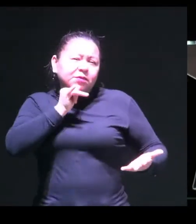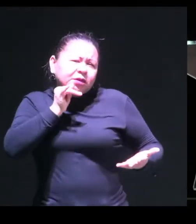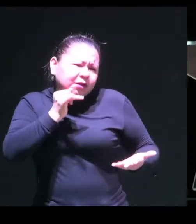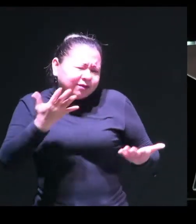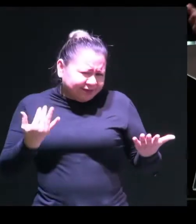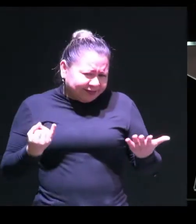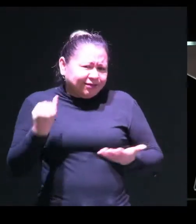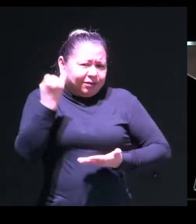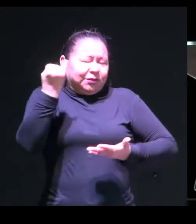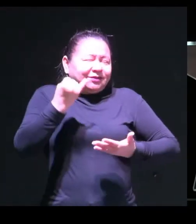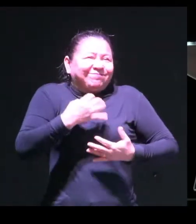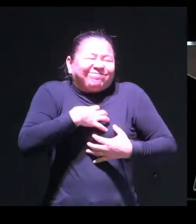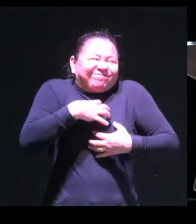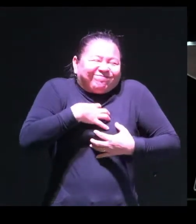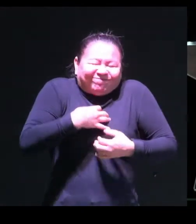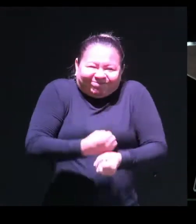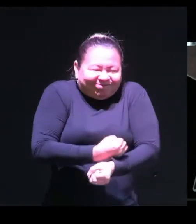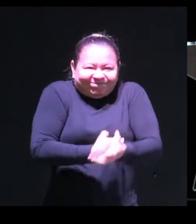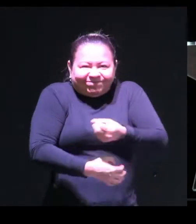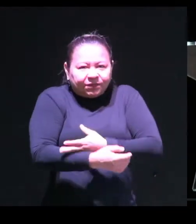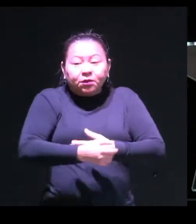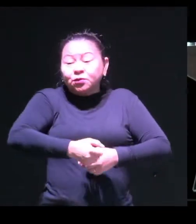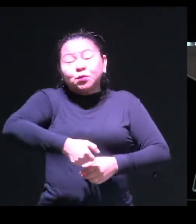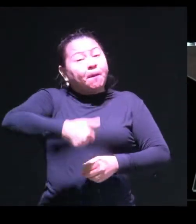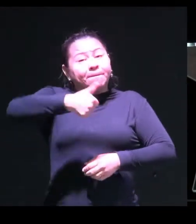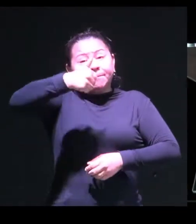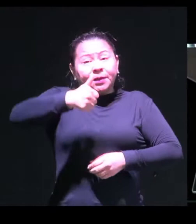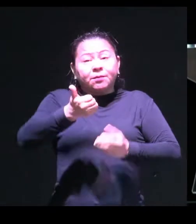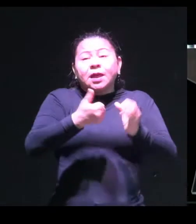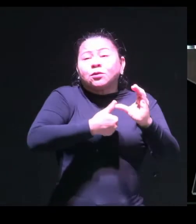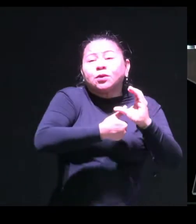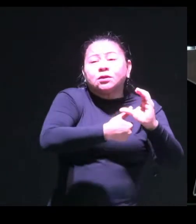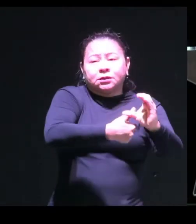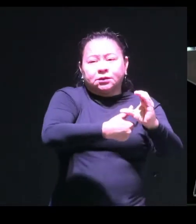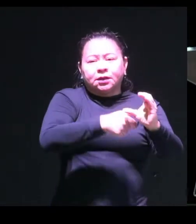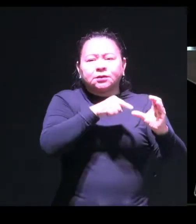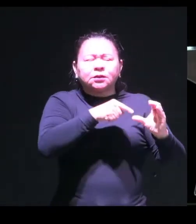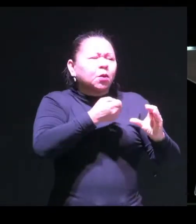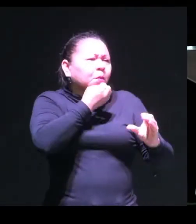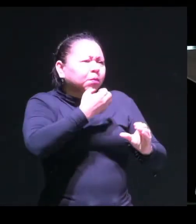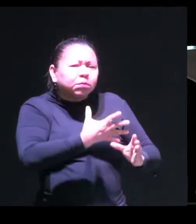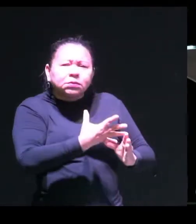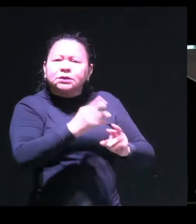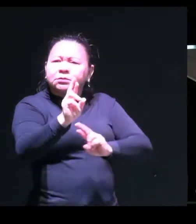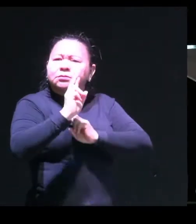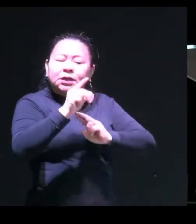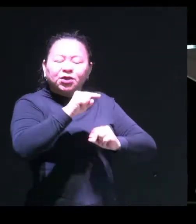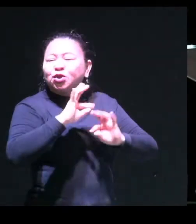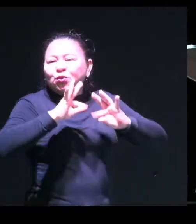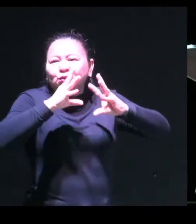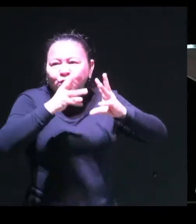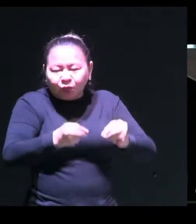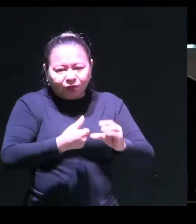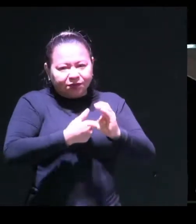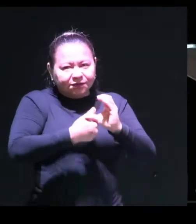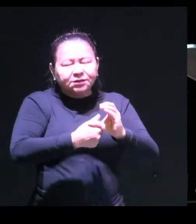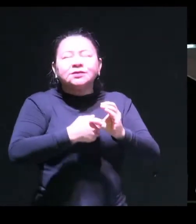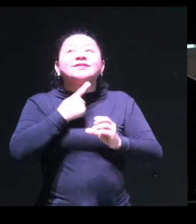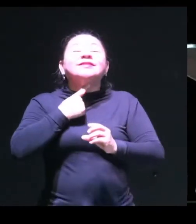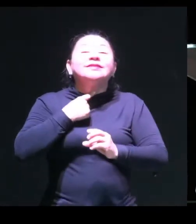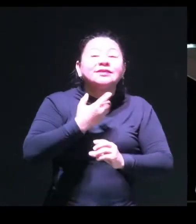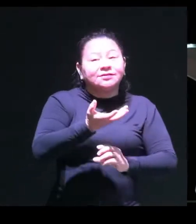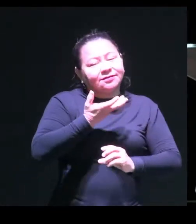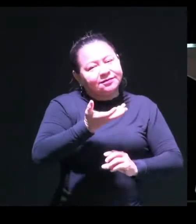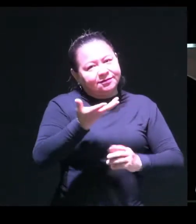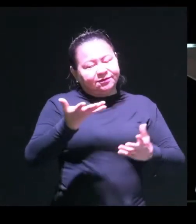muito, muito emocionante esse assunto. Os primeiros cristãos o chamavam de a bendita esperança. É o que todo cristão